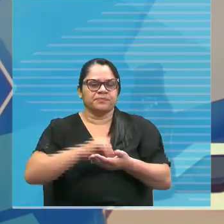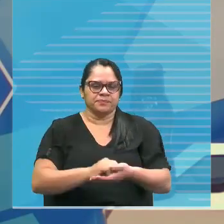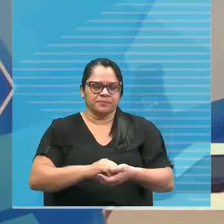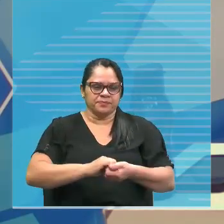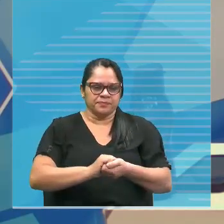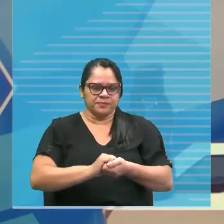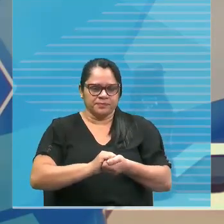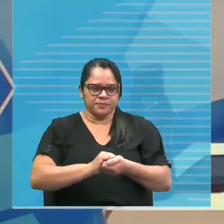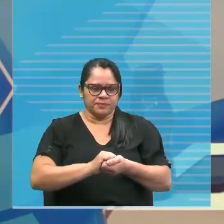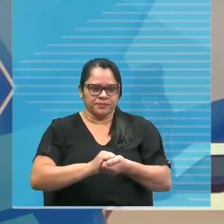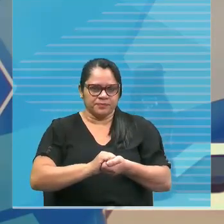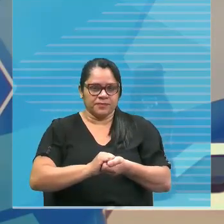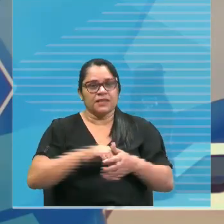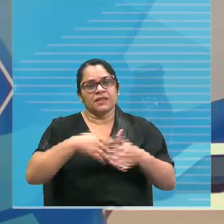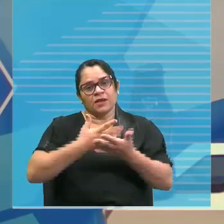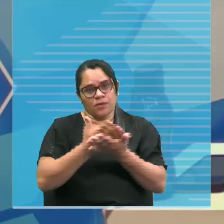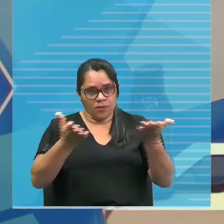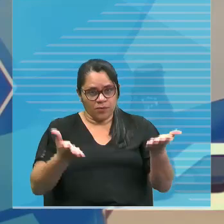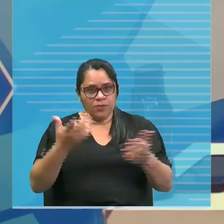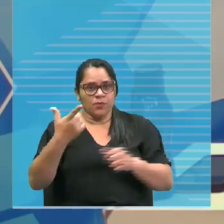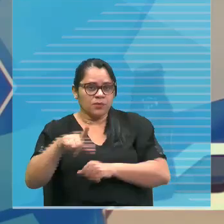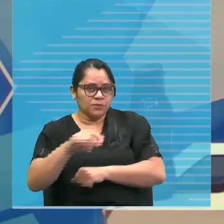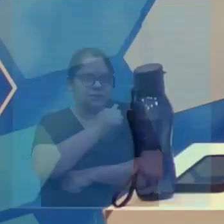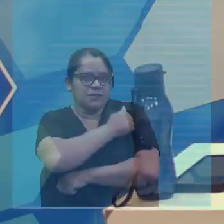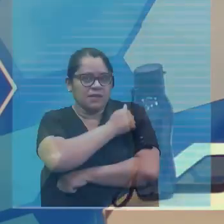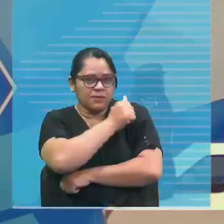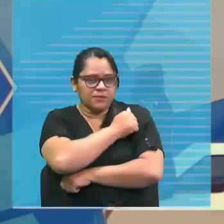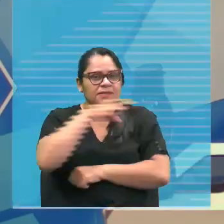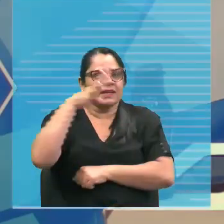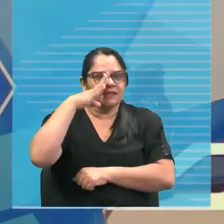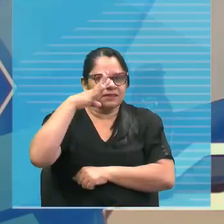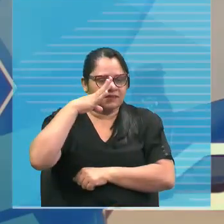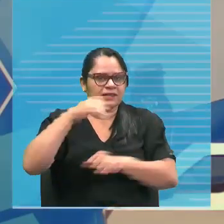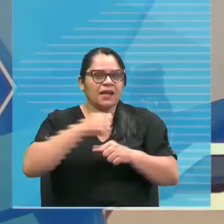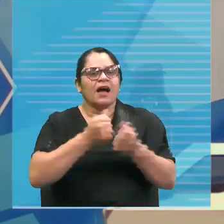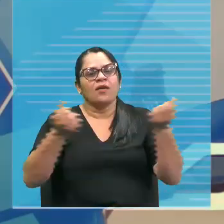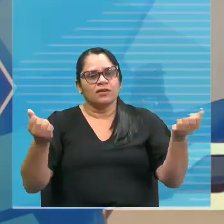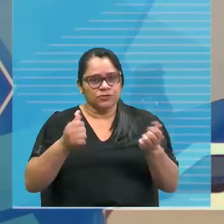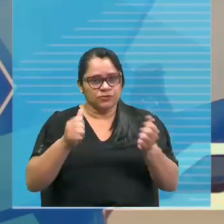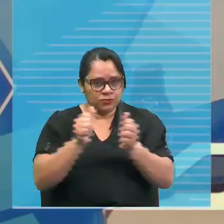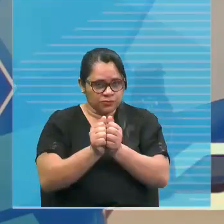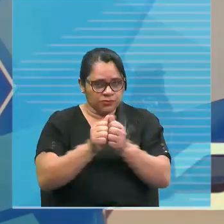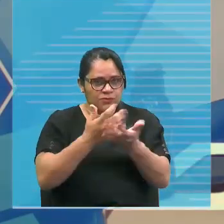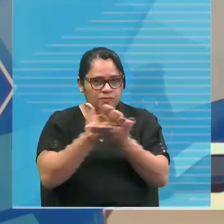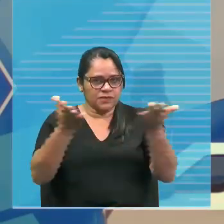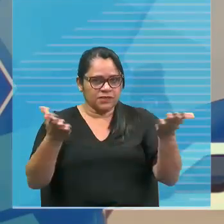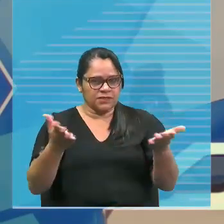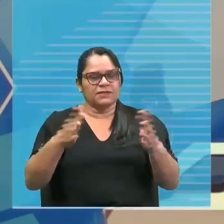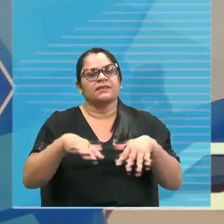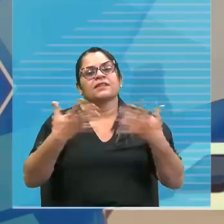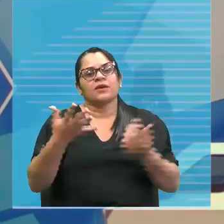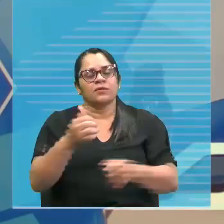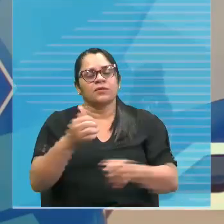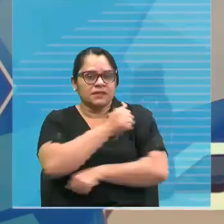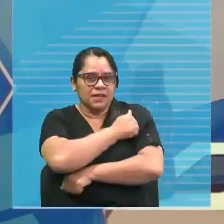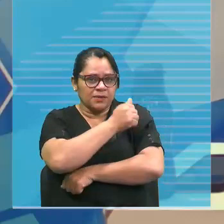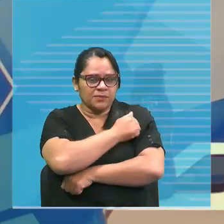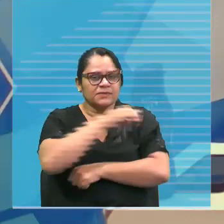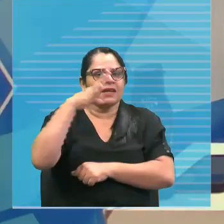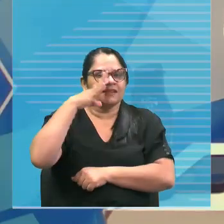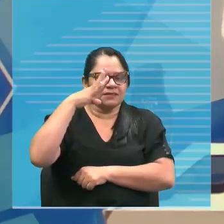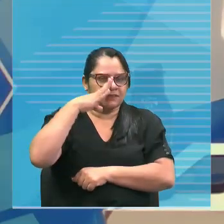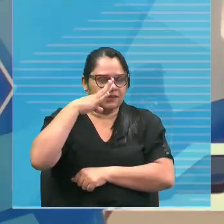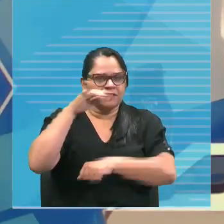o resto é o pessoal que acompanha as aulas com vocês pessoal que assiste aula pelo YouTube buenas tardes